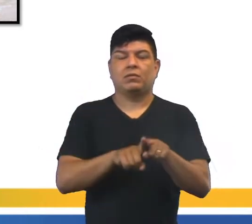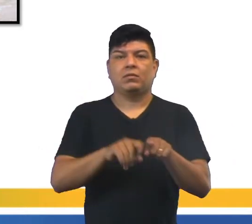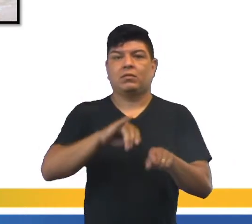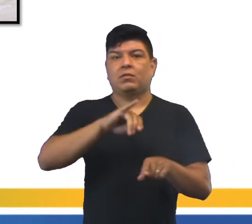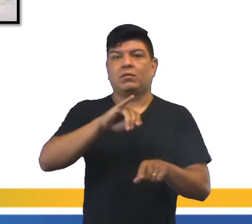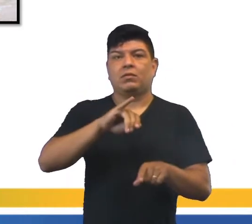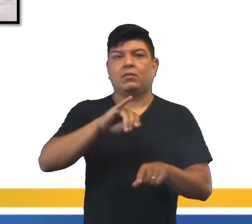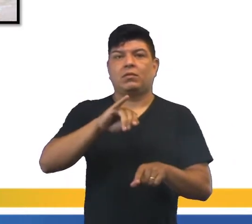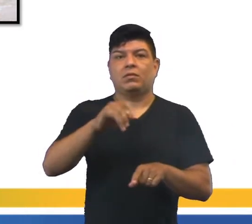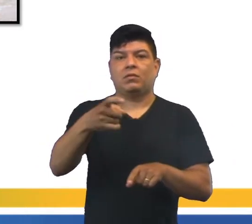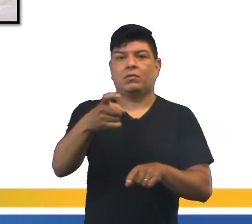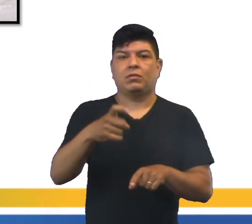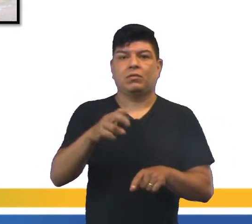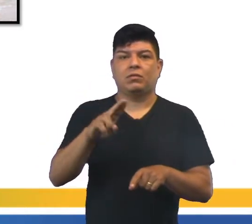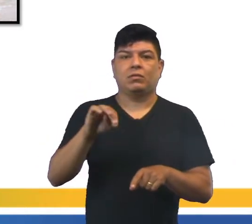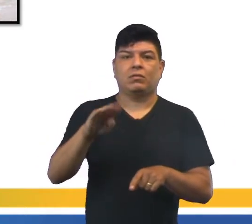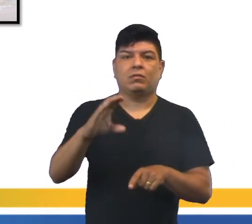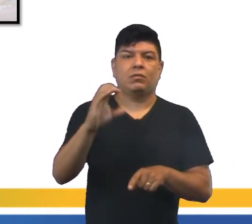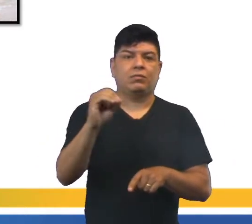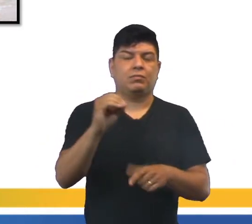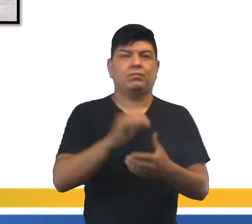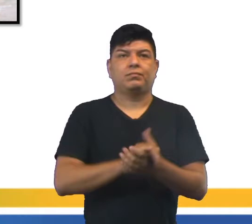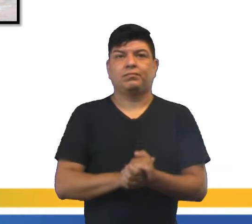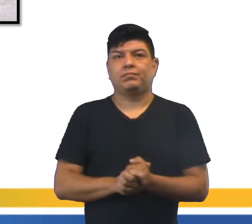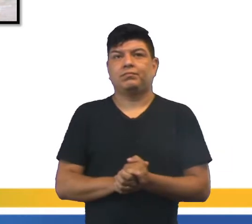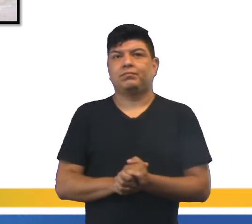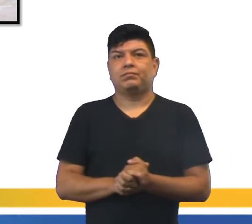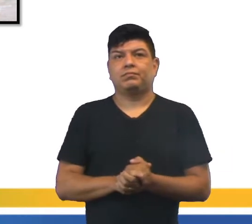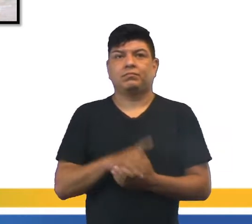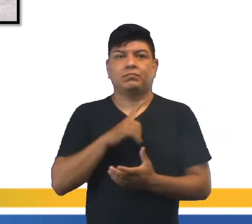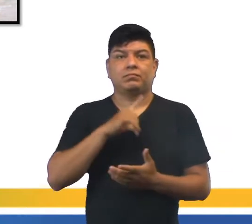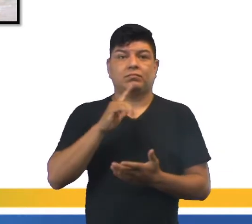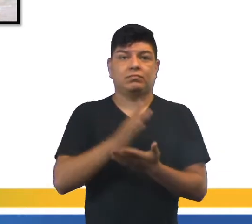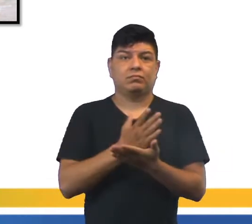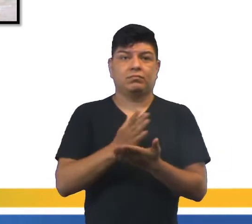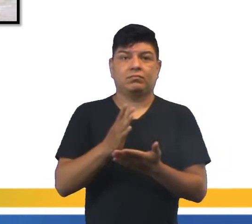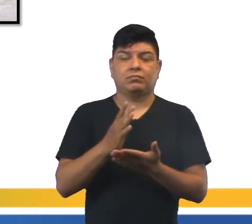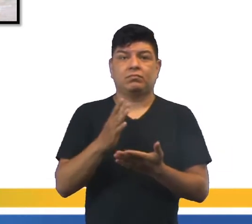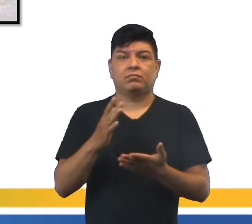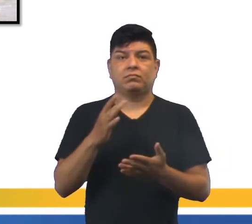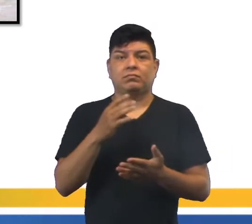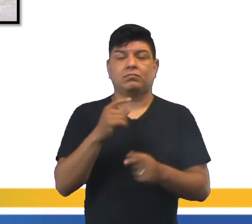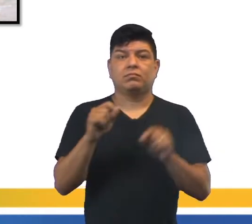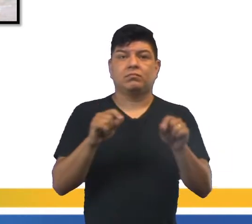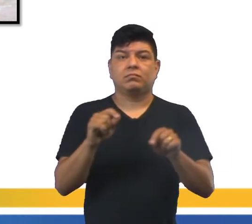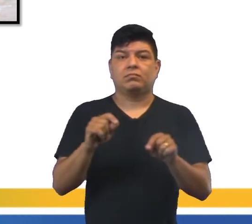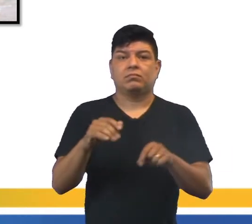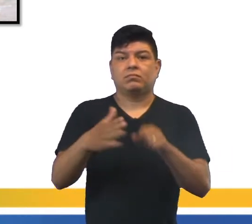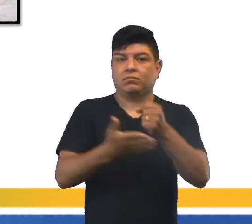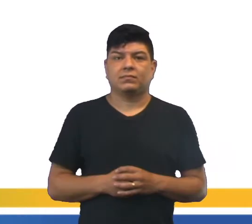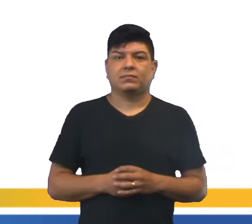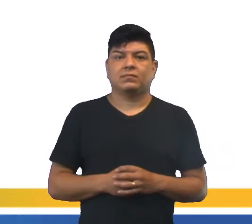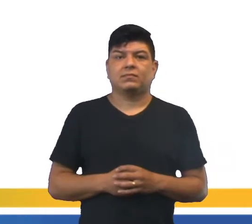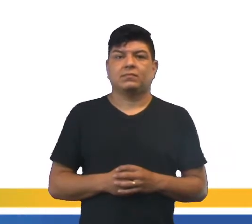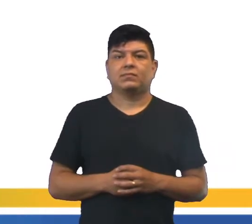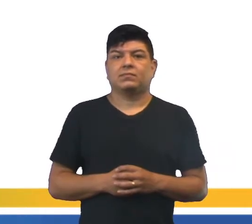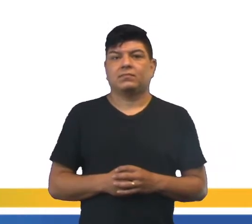chumbo. E aqui também os sais minerais que possuem também algum tipo de metal como seu elemento base.